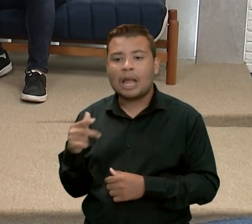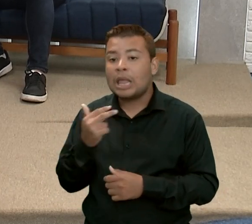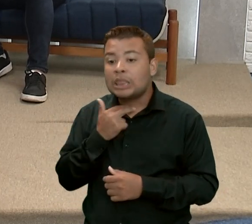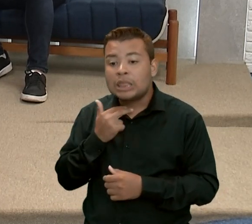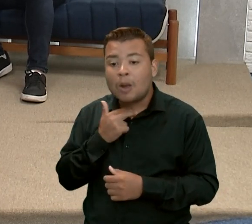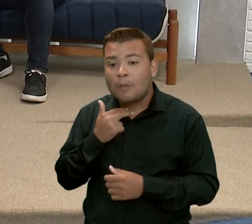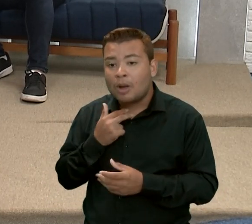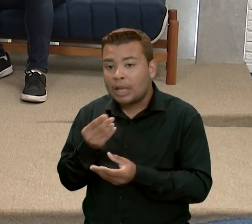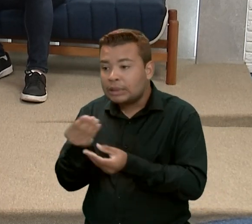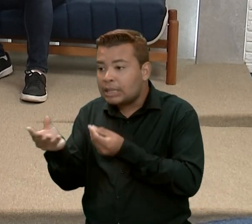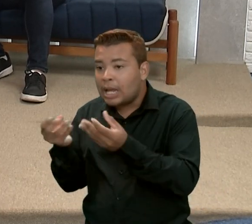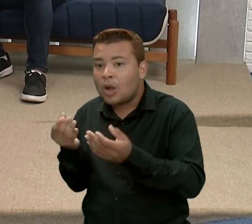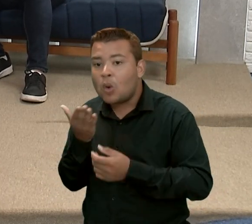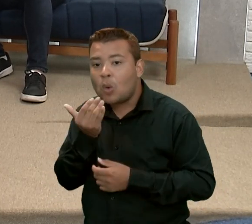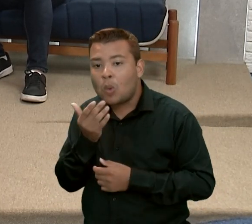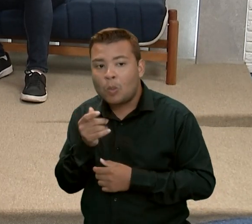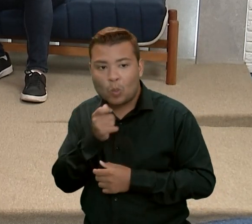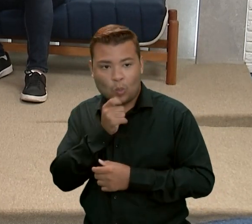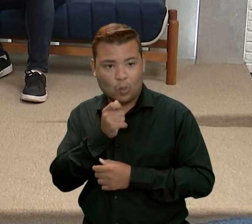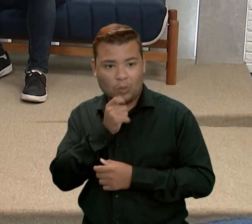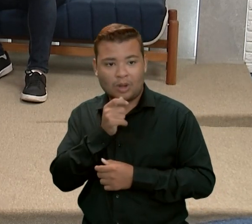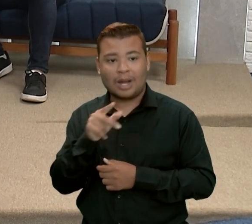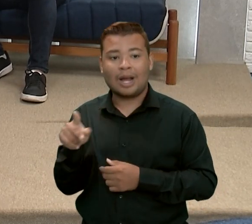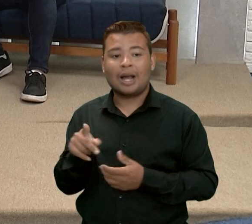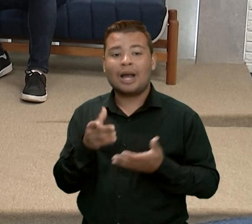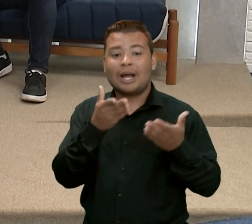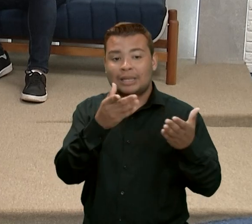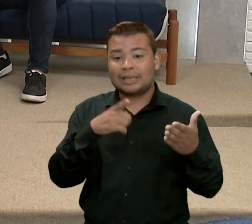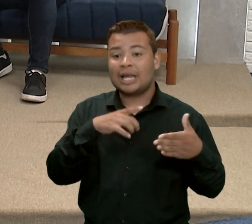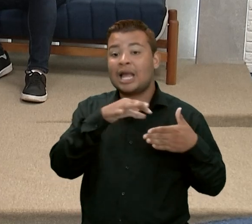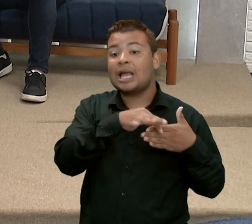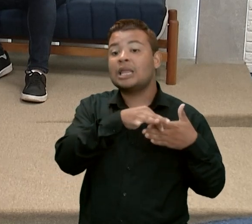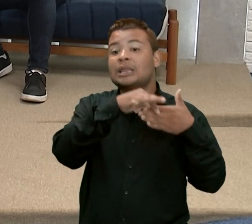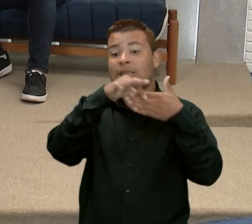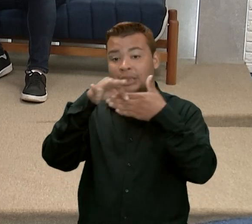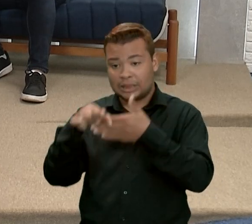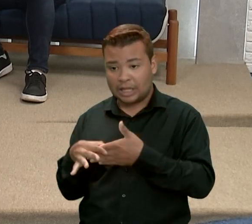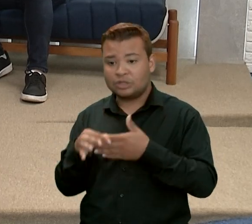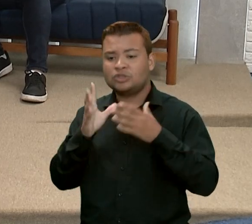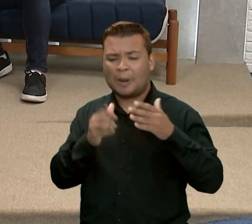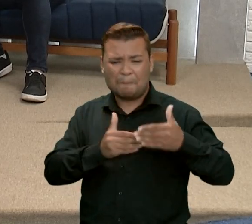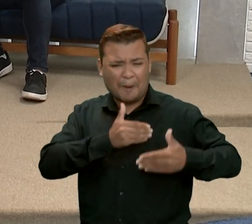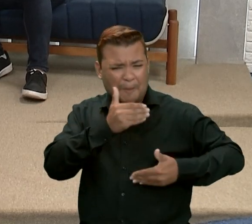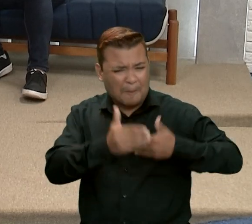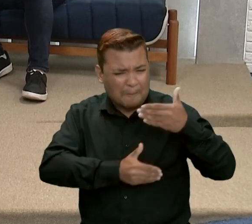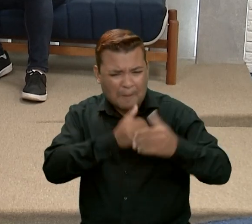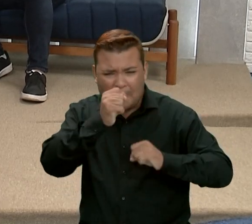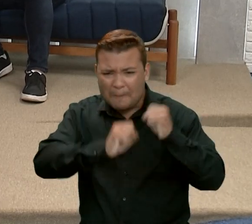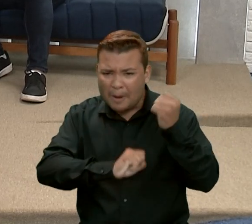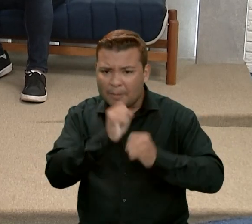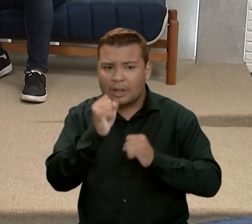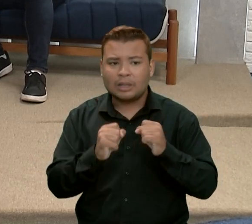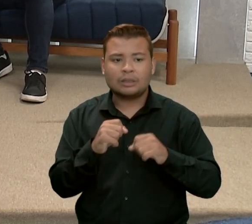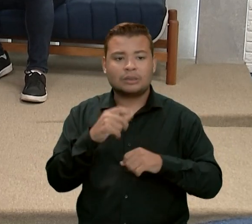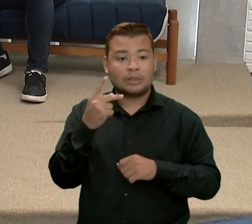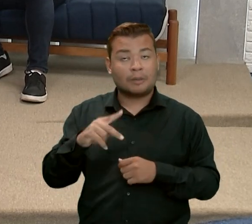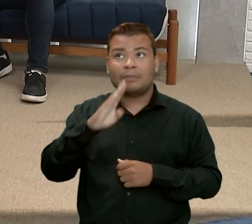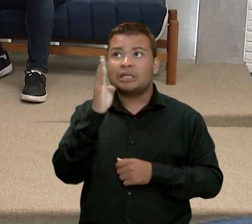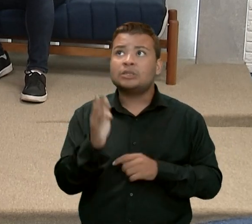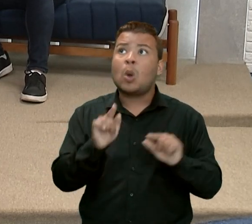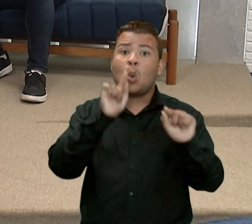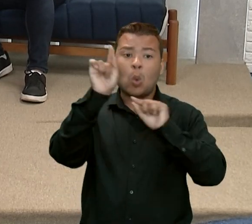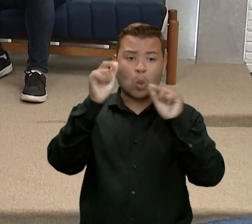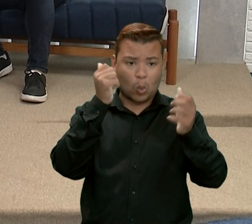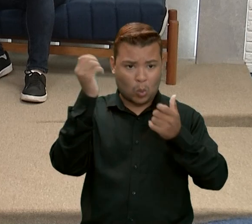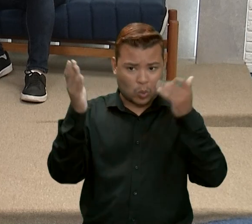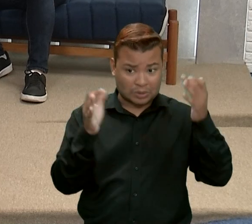aqui, aí a professora Adriana trouxe alguns que já estão ultraprocessados, são de outras regiões do país? Isso. Esses